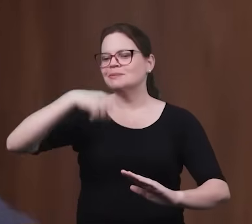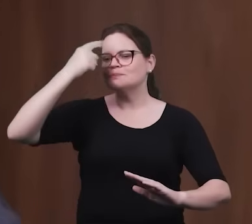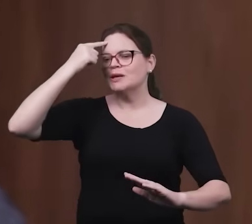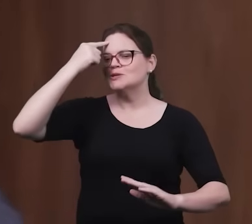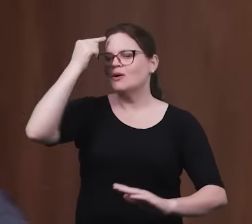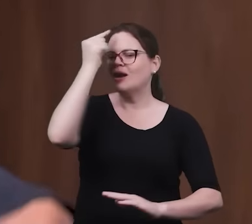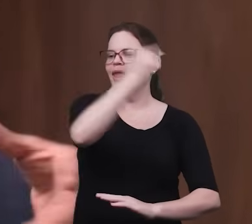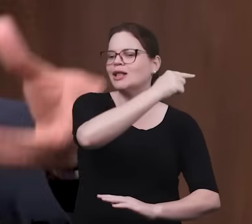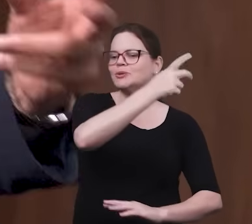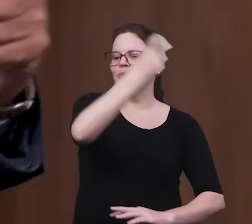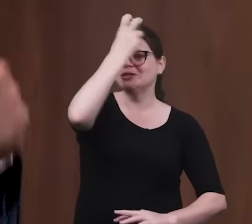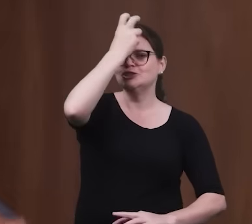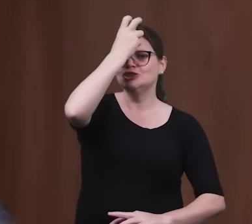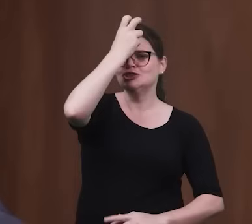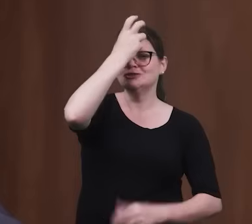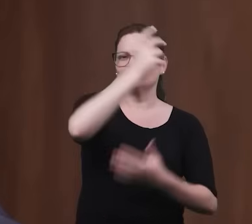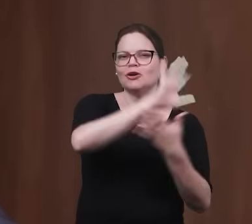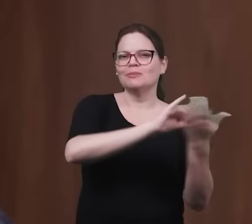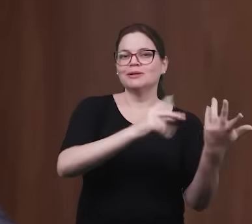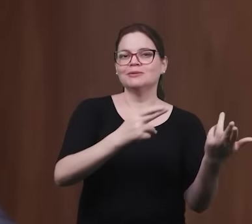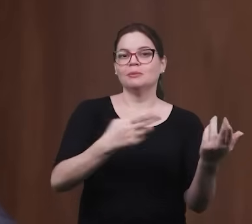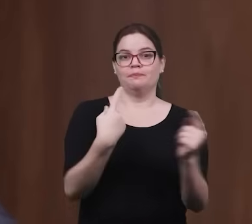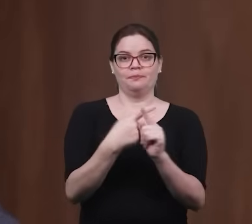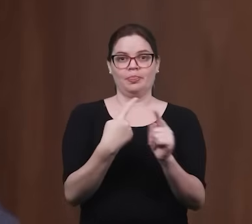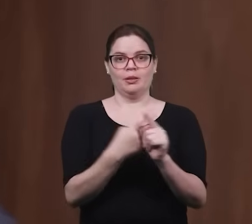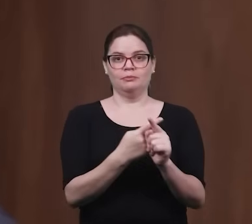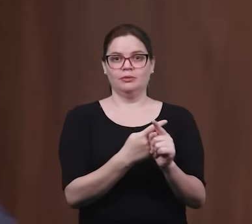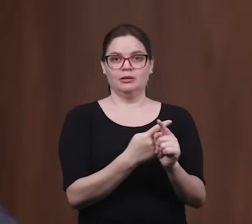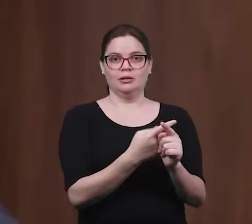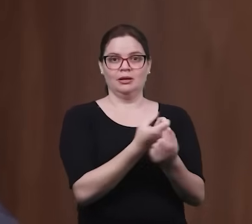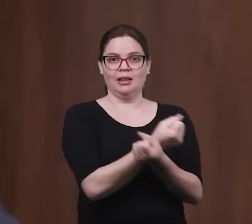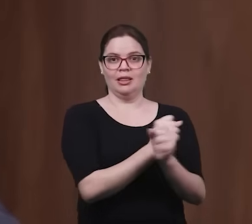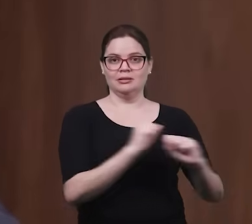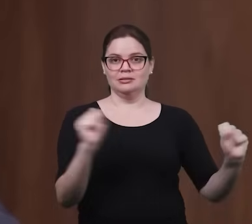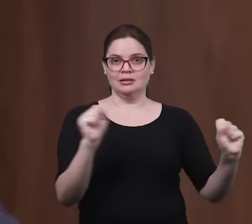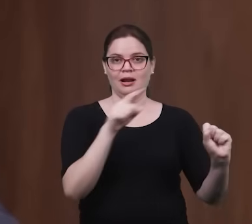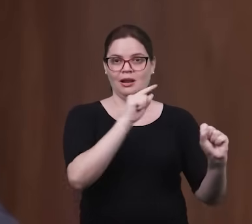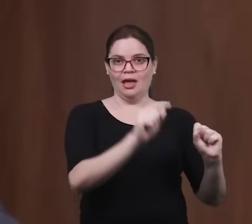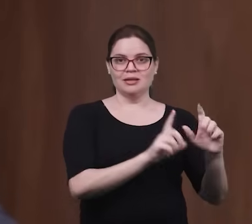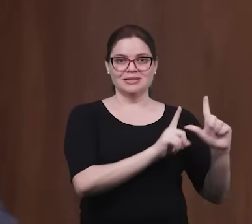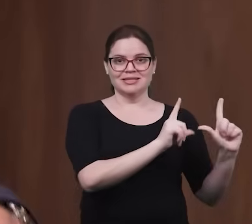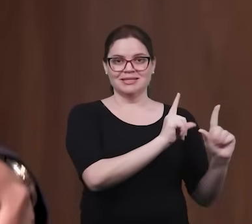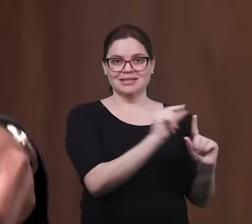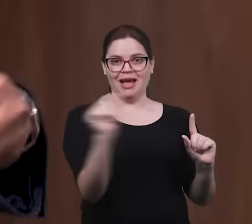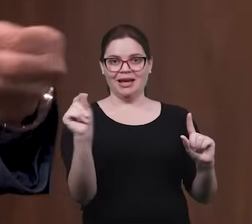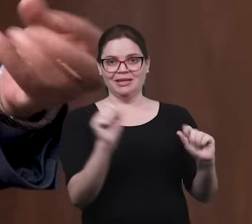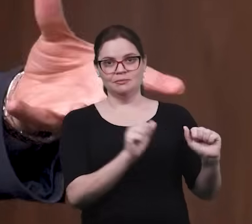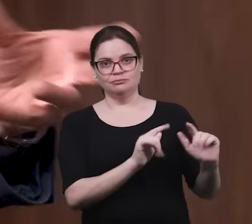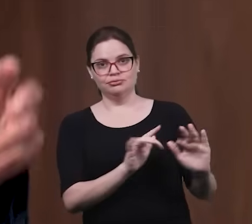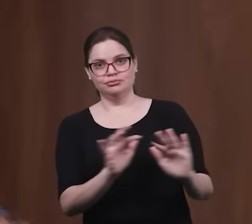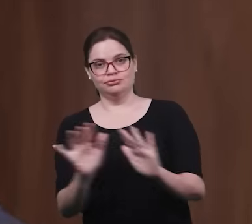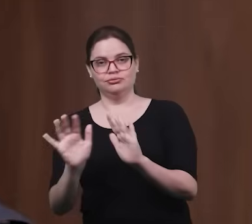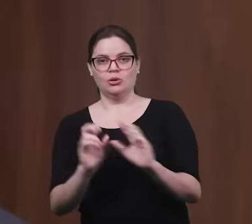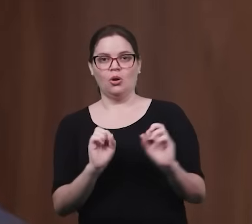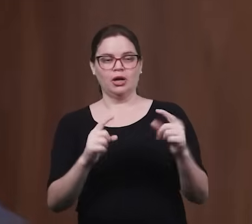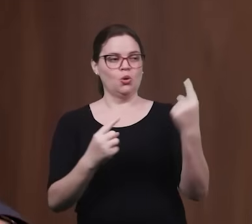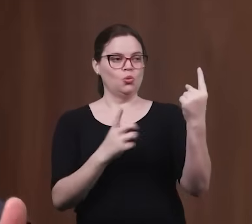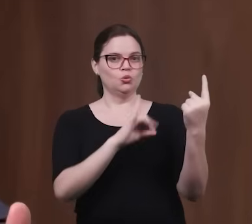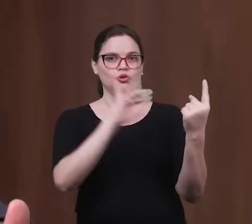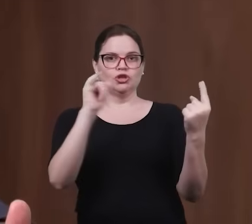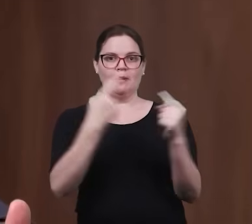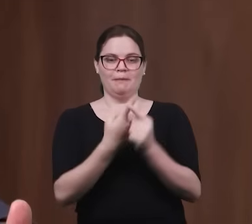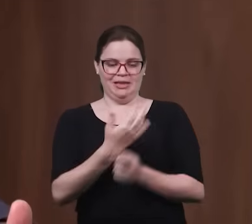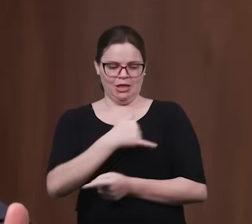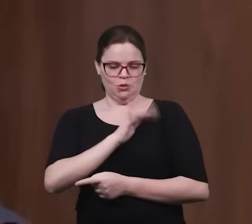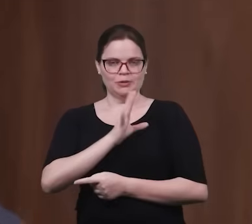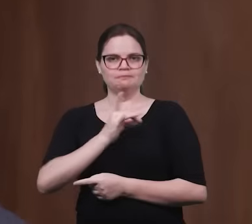Egito. Aquilo que se fazia no Egito. Porque sair do Egito foi num dia. Mas tirar o Egito do coração de Israel levou 40